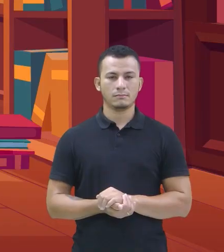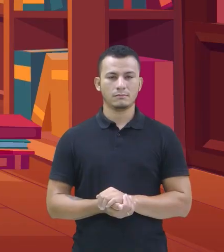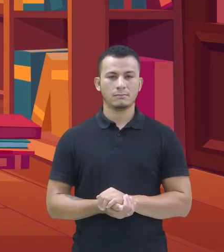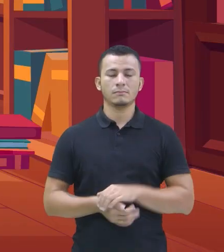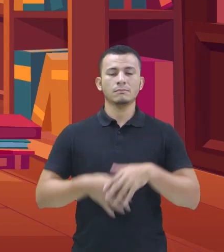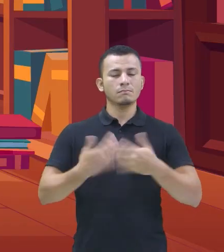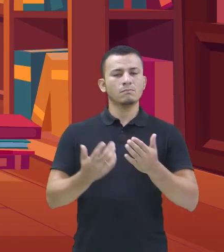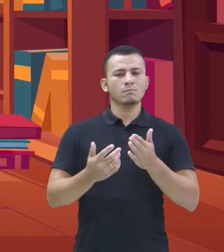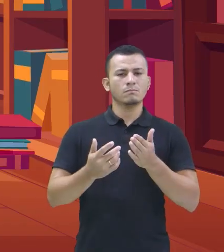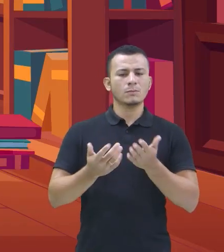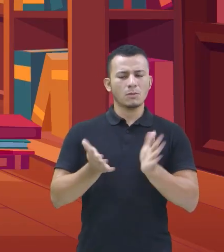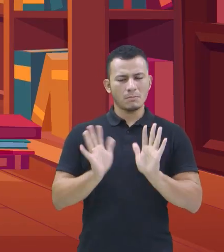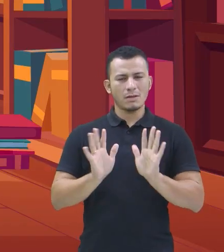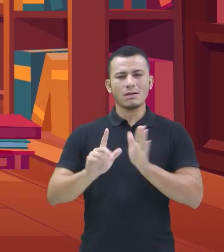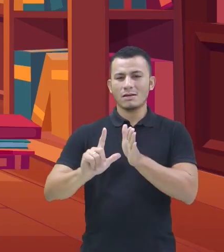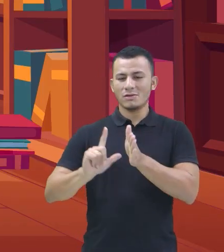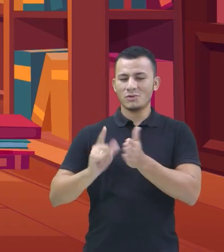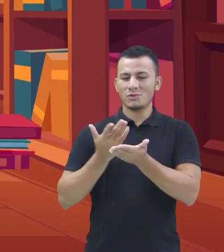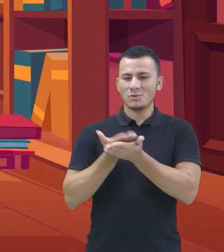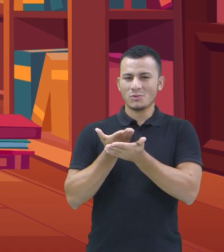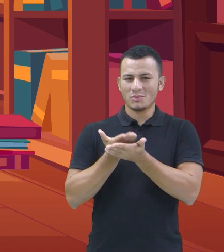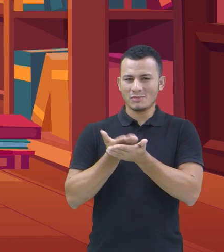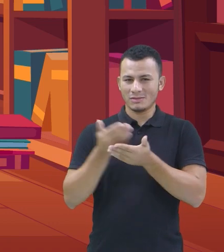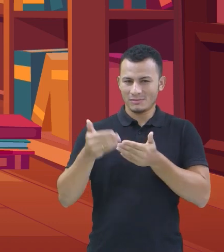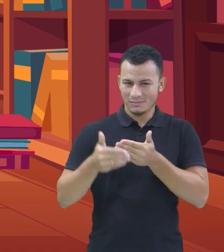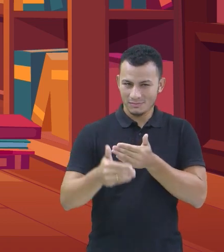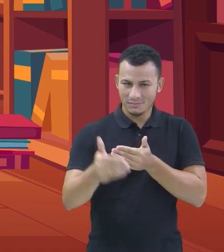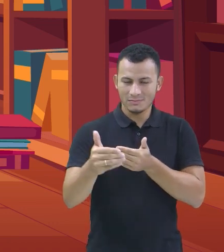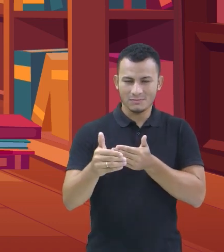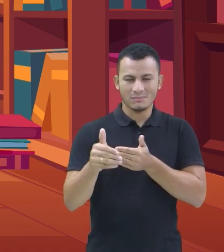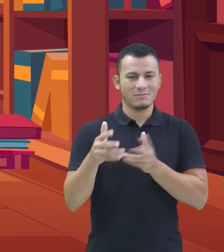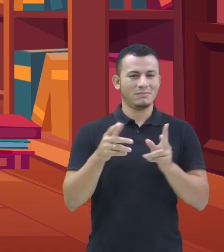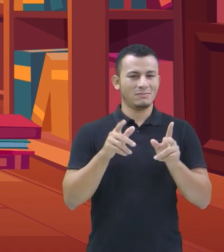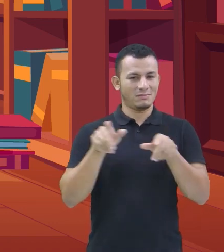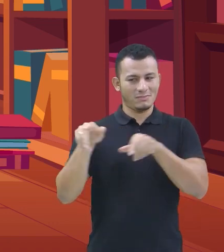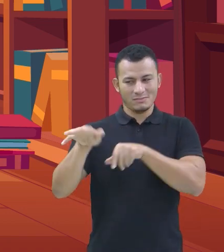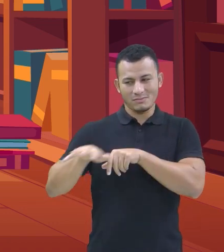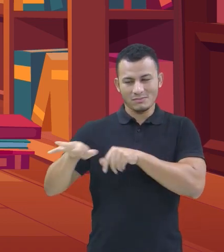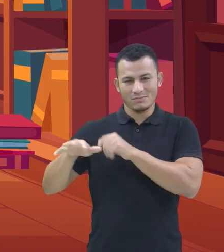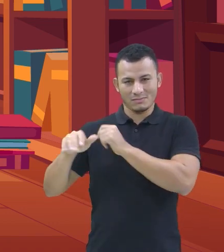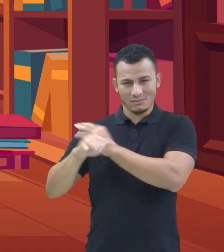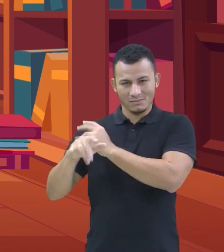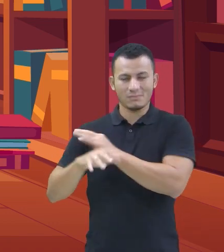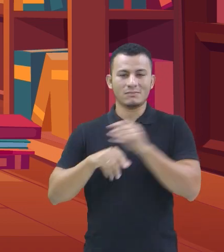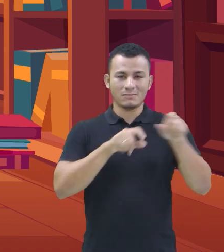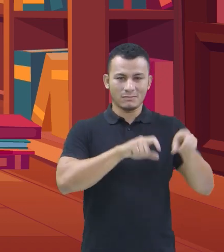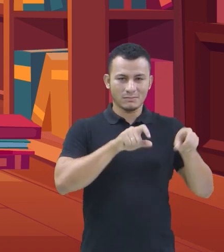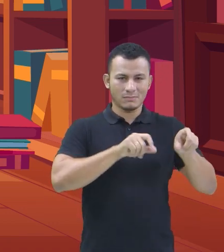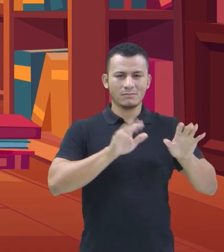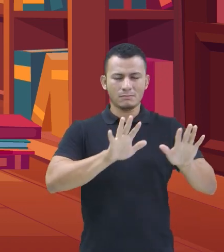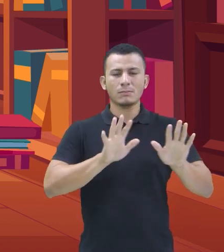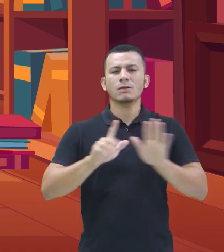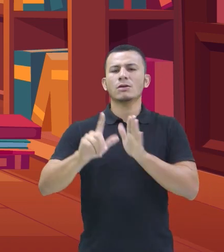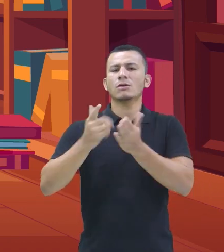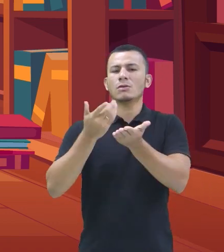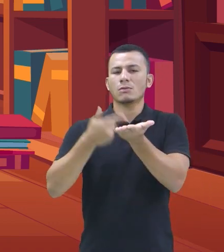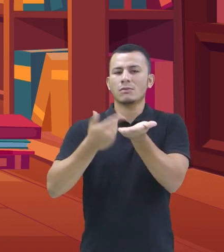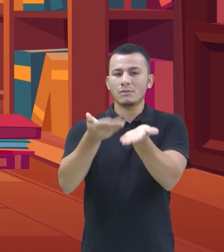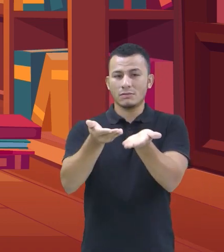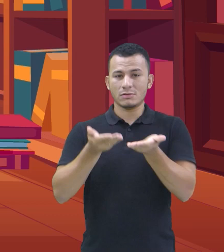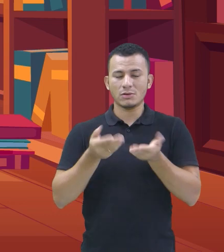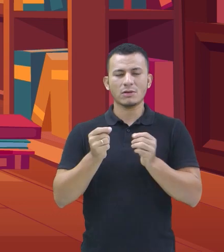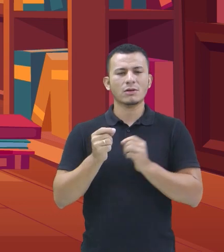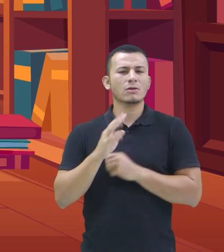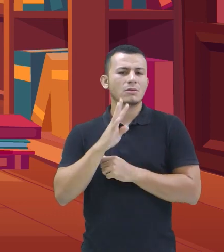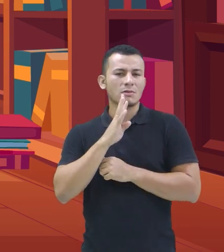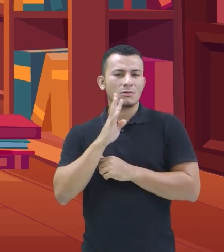Antes de nós começarmos a falar sobre a parte urbana e rural de Manaus, eu quero convidar você para você conhecer